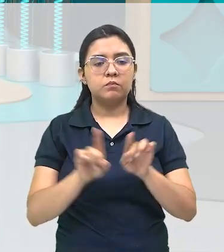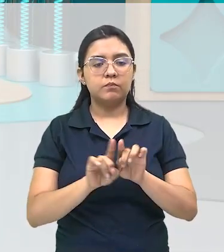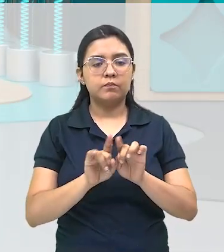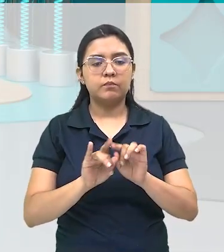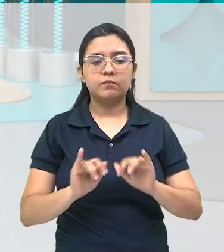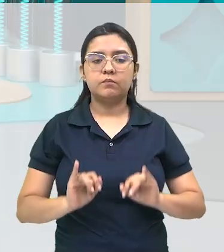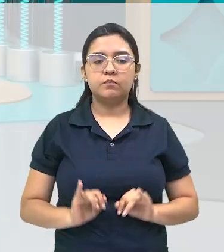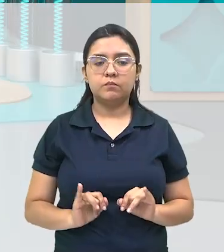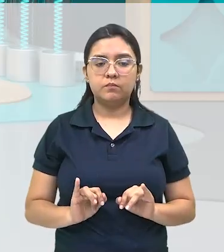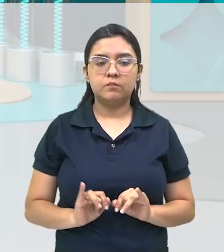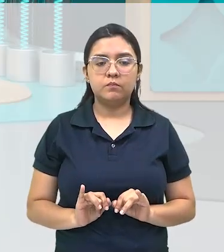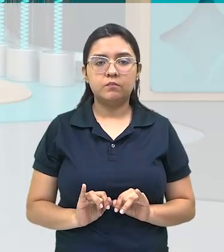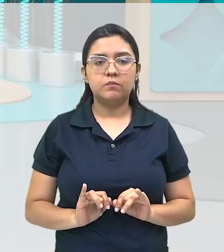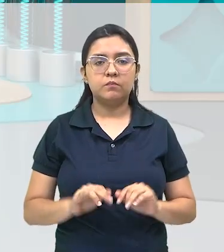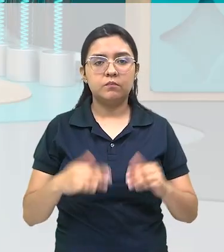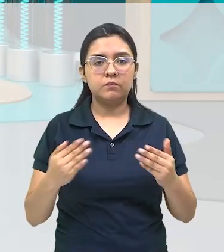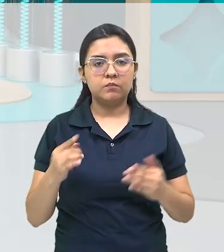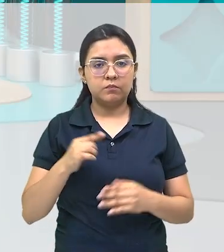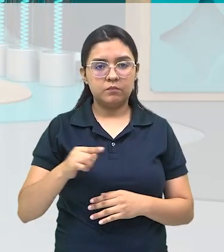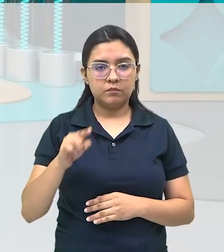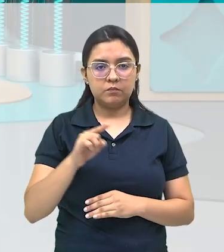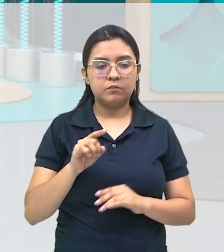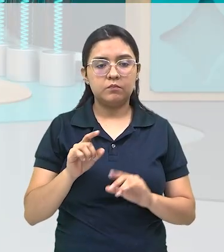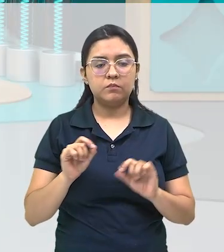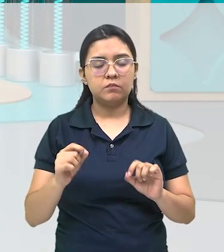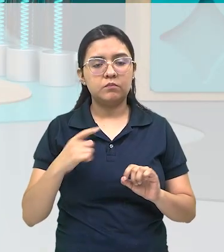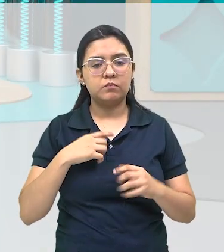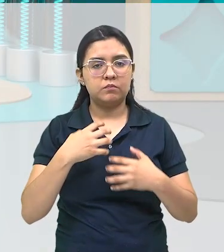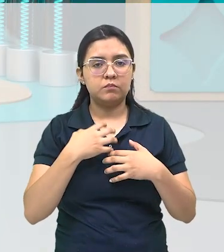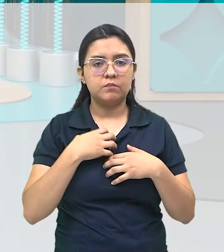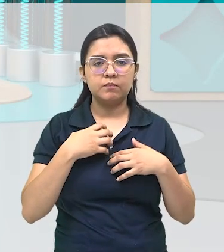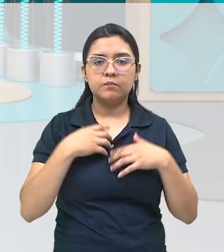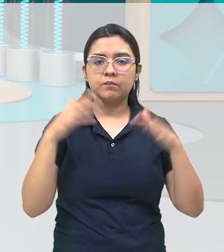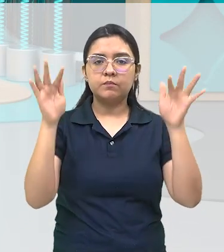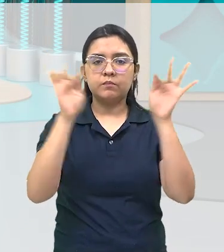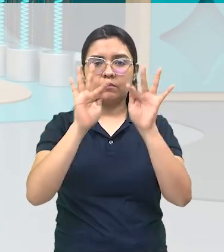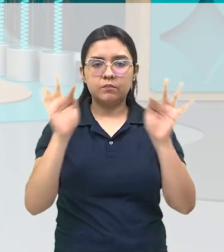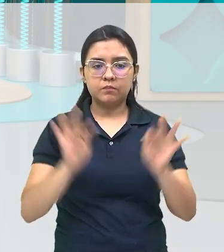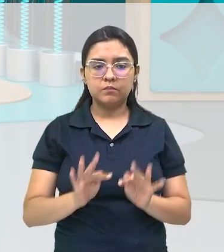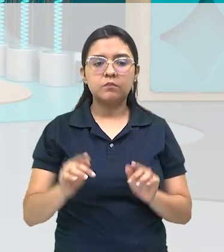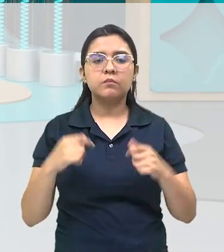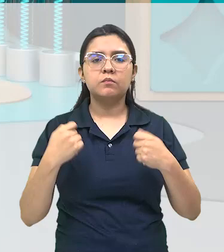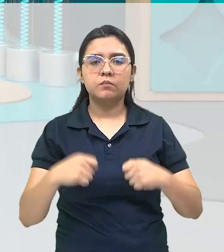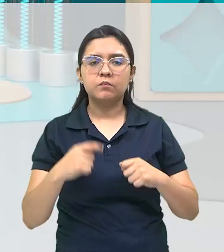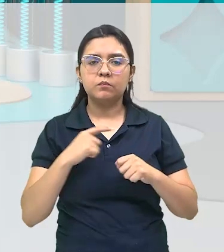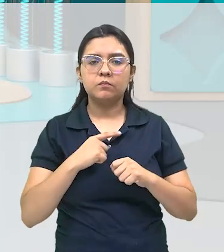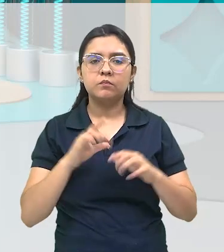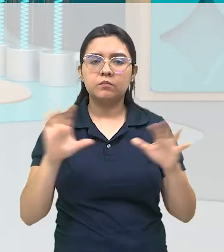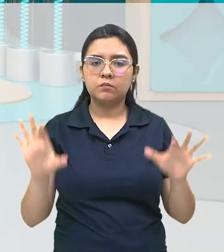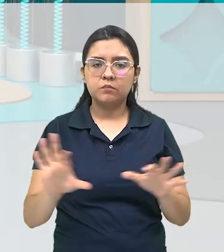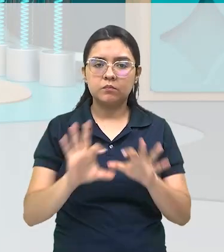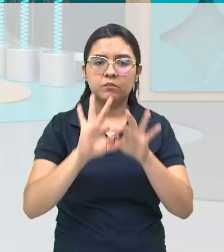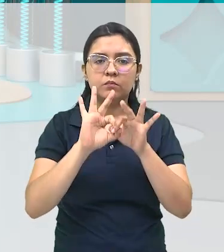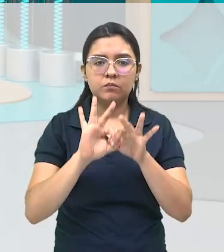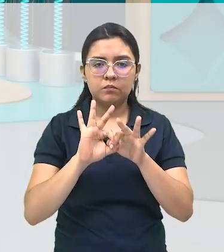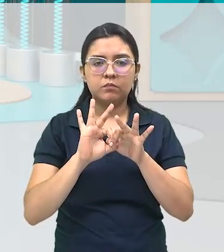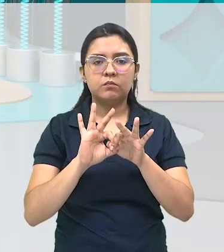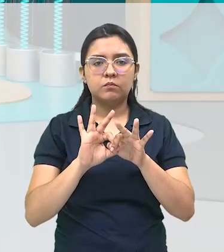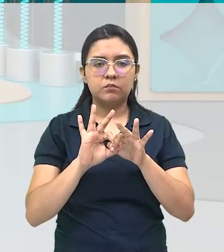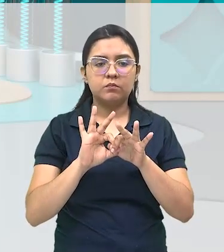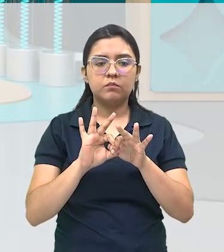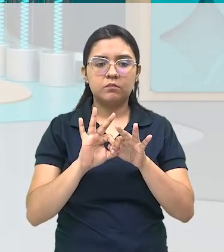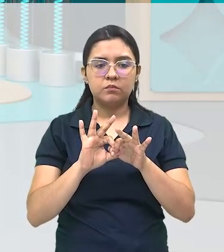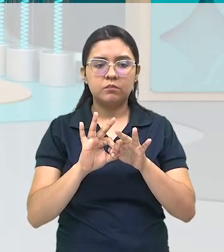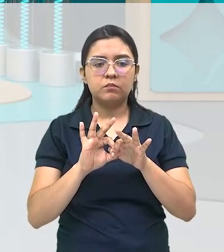sofrimento. Então, para você poder ser uma pessoa feliz, você precisa se reintegrar com esse todo, que eles chamam